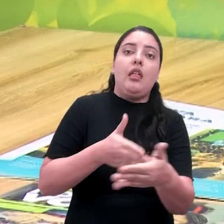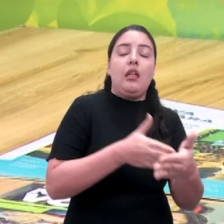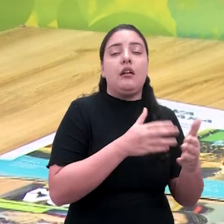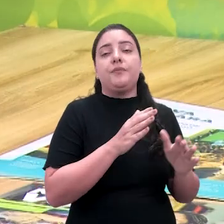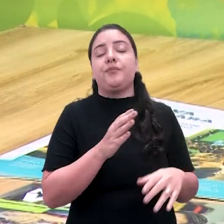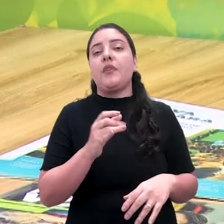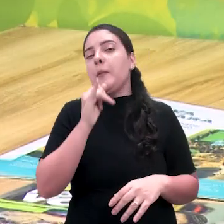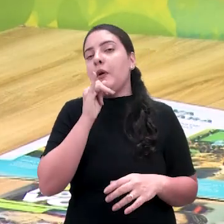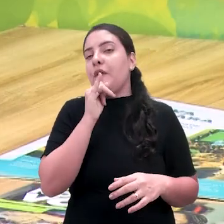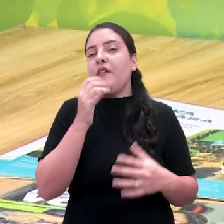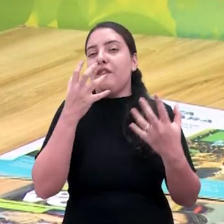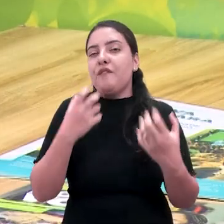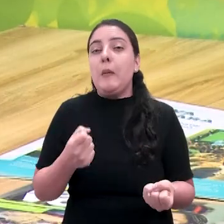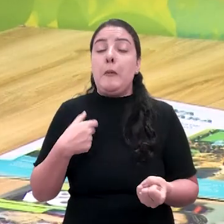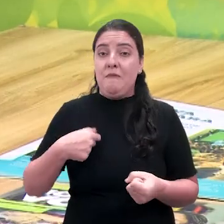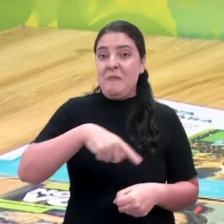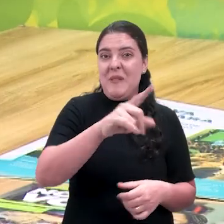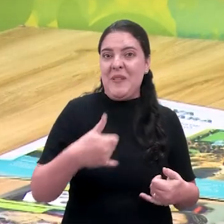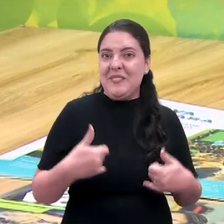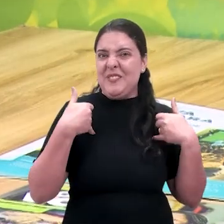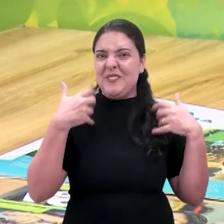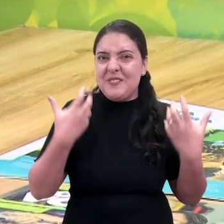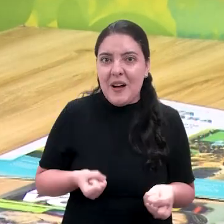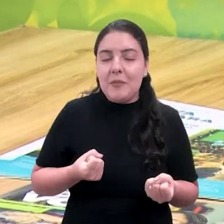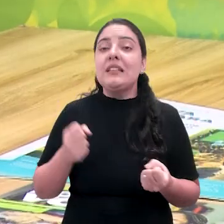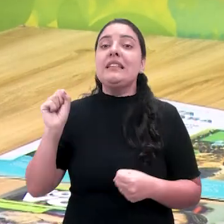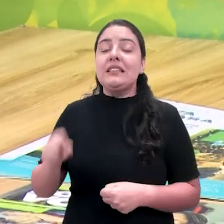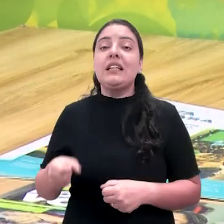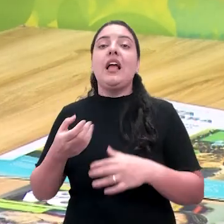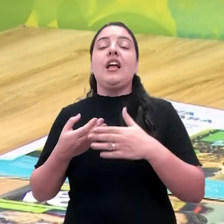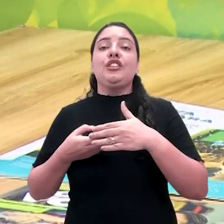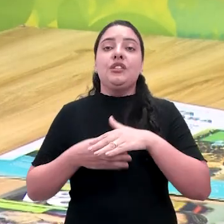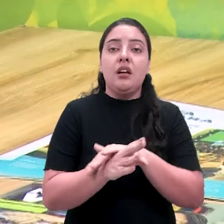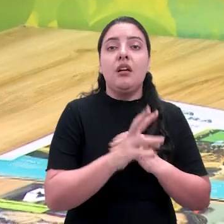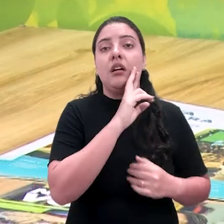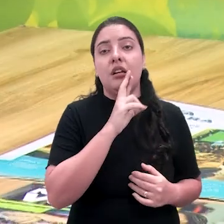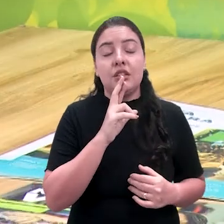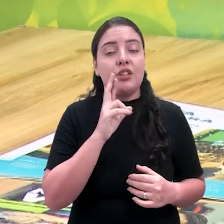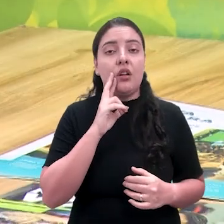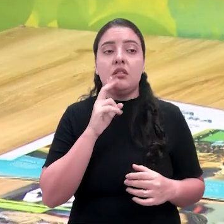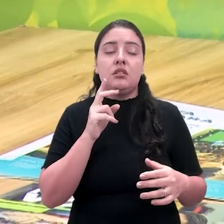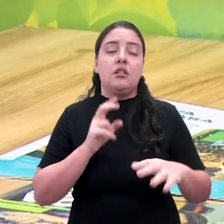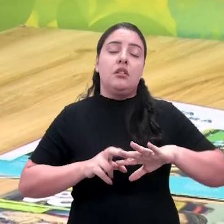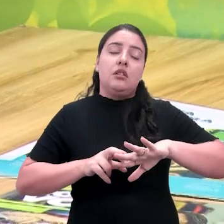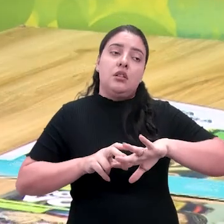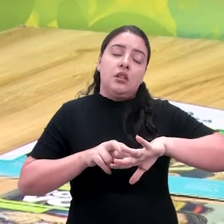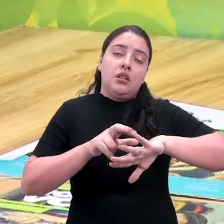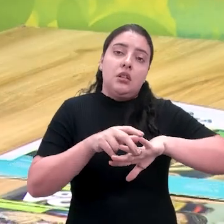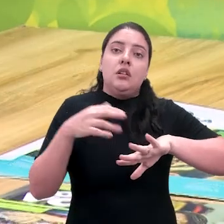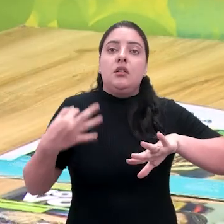vezes, vamos para o meu aniversário, vamos. Aí você chega num restaurante, tem um degrau enorme pra você